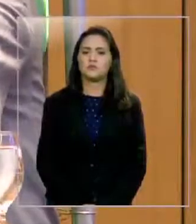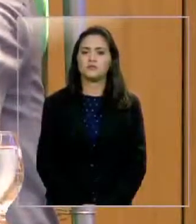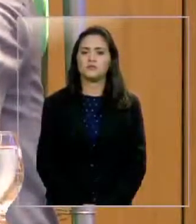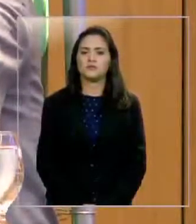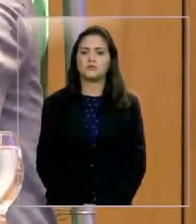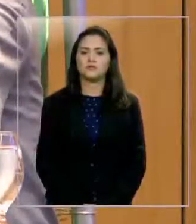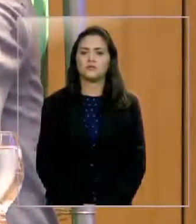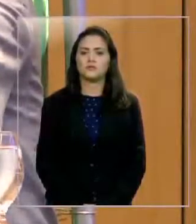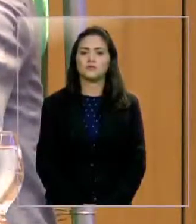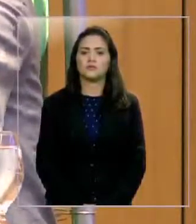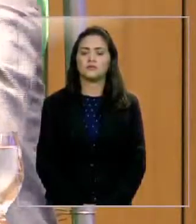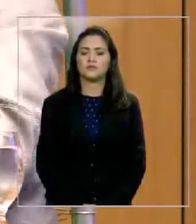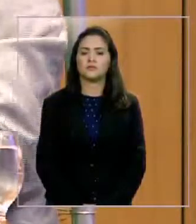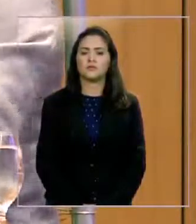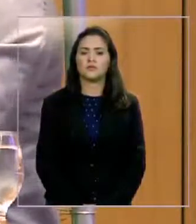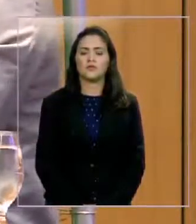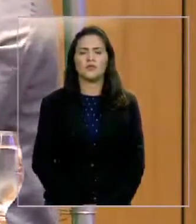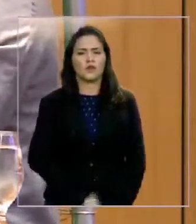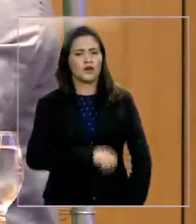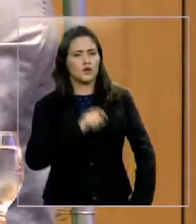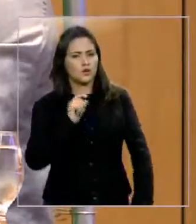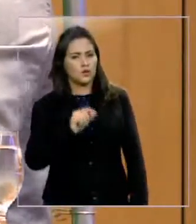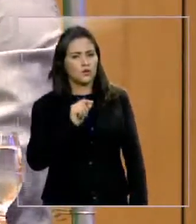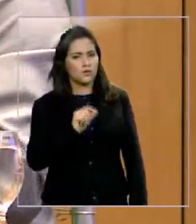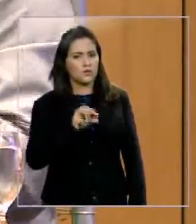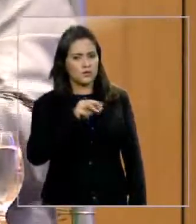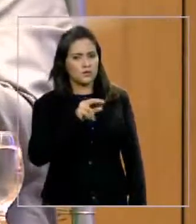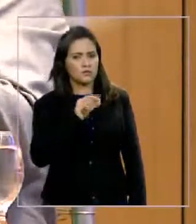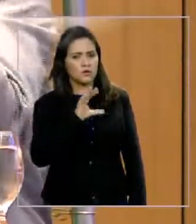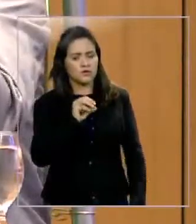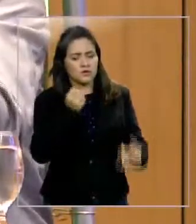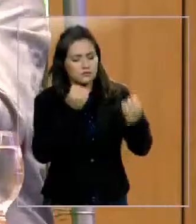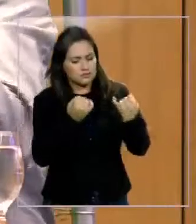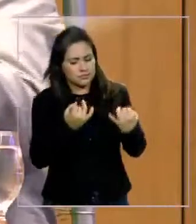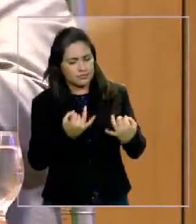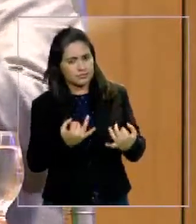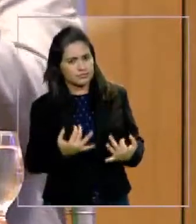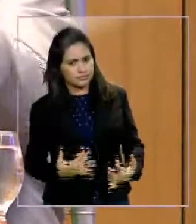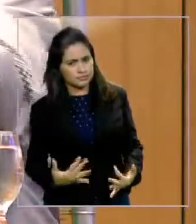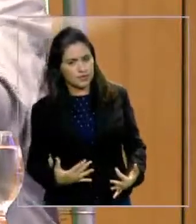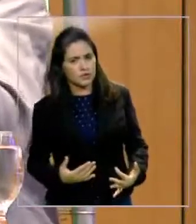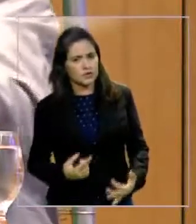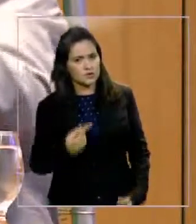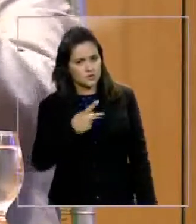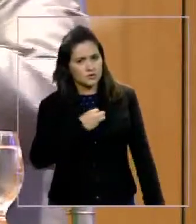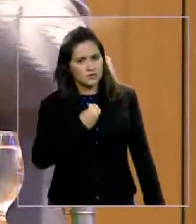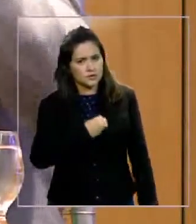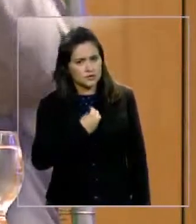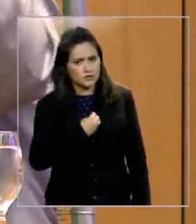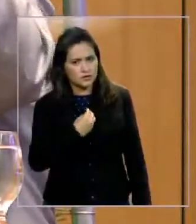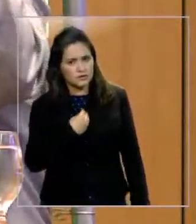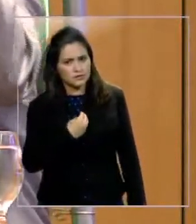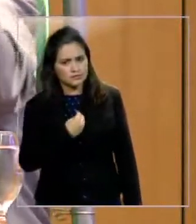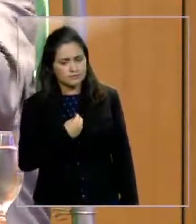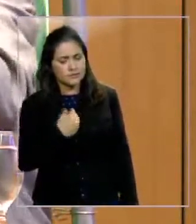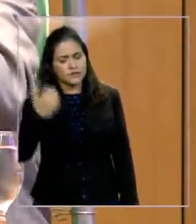O testemunho, o relato do Márcio Rony, do quanto ele perambula, do quanto ele anda, do quanto